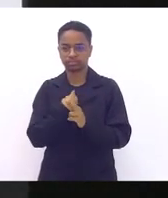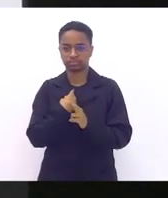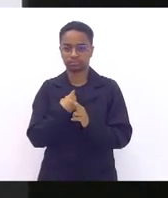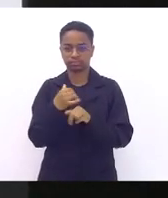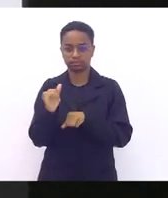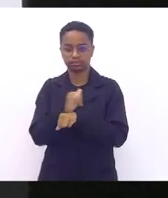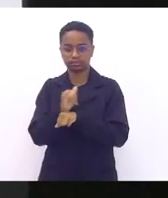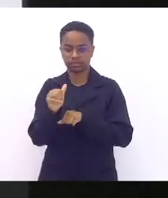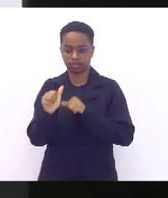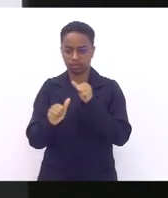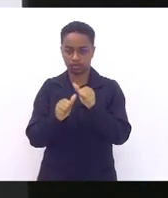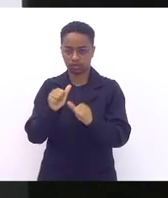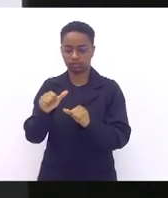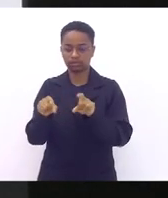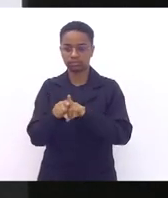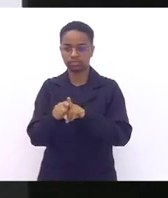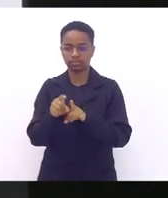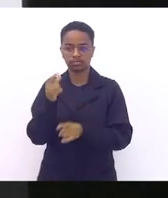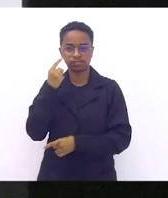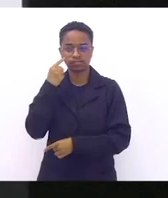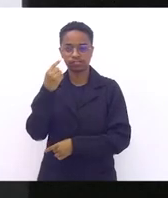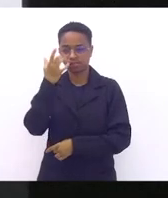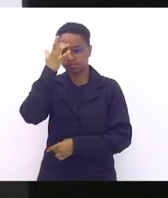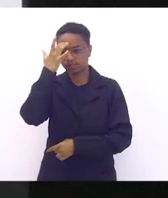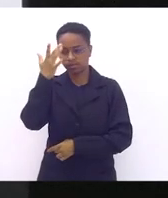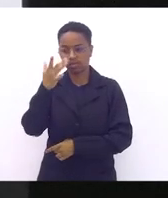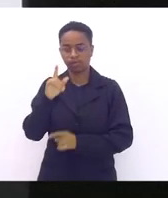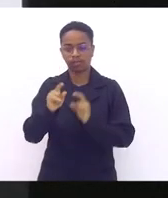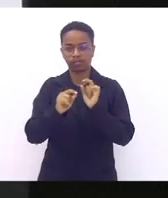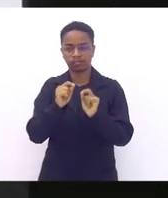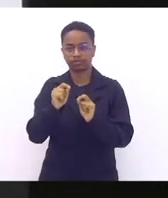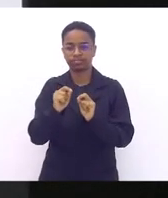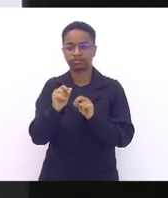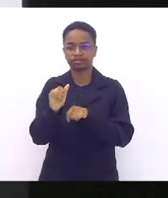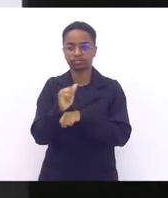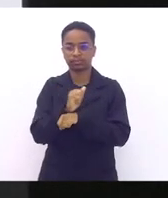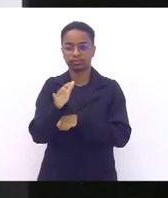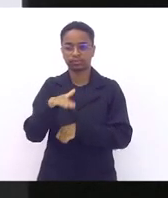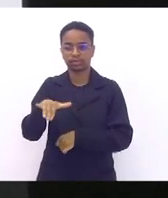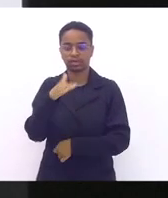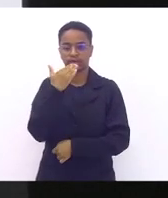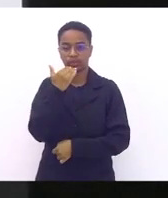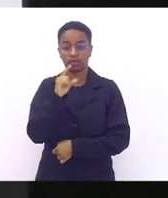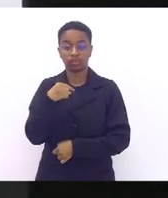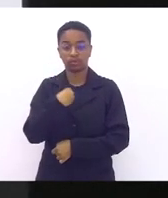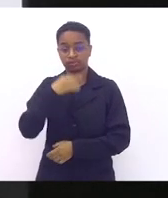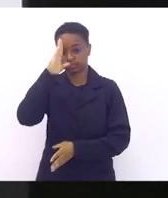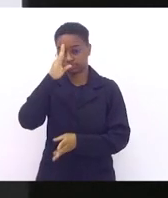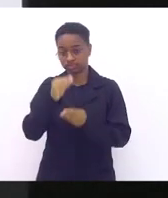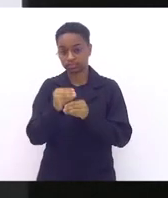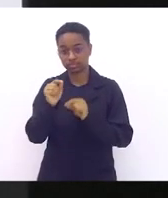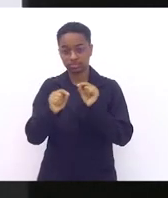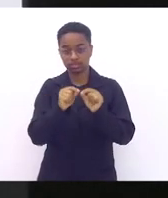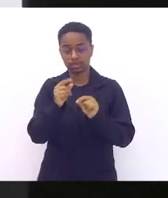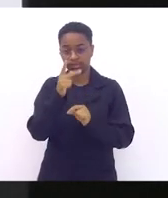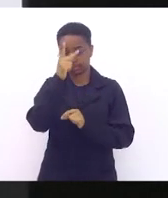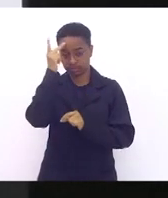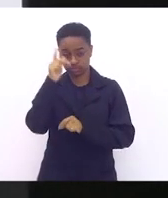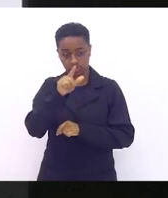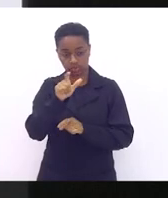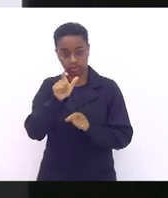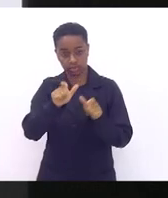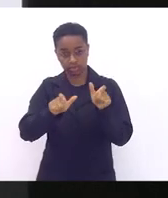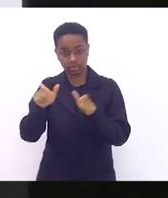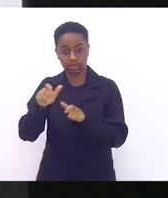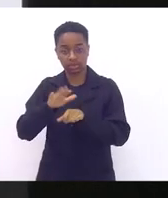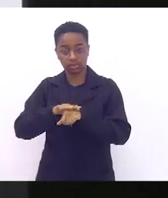estratégia. E a gente achou que era mais fácil, então, que o recurso para alimentação, porque a gente entende o seguinte, doente com tuberculose, gente, todos nós